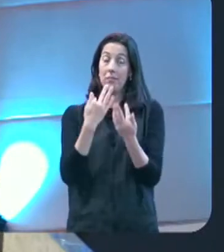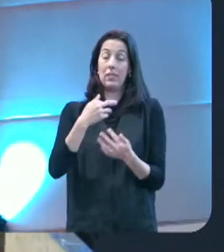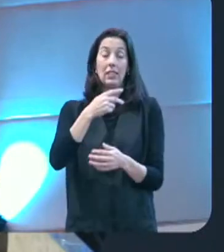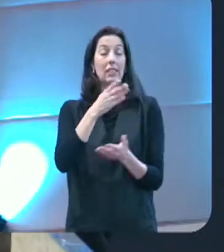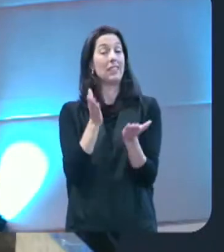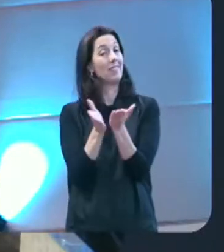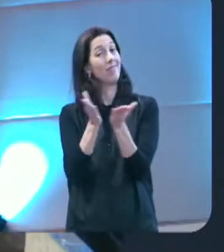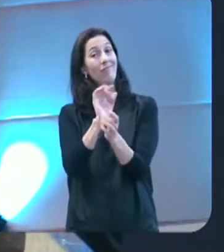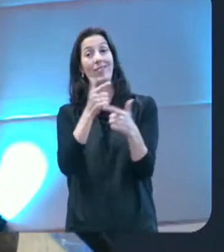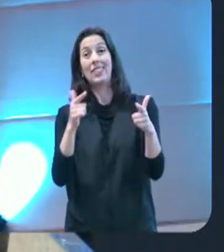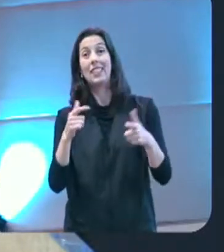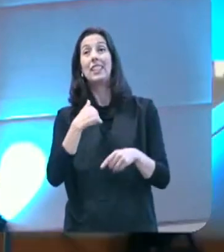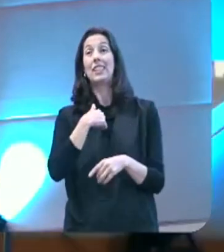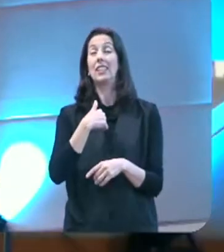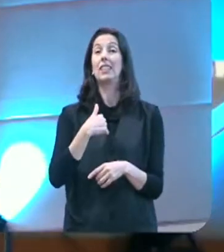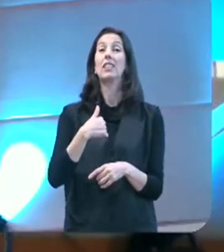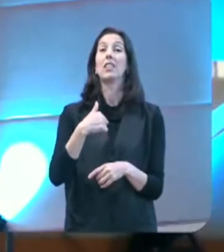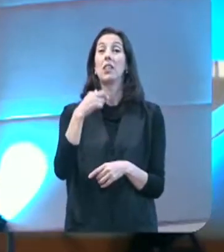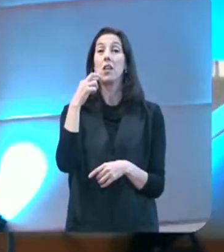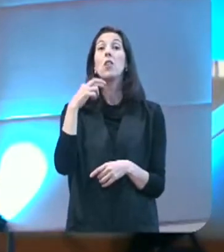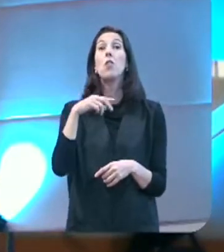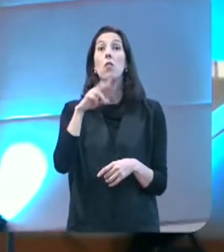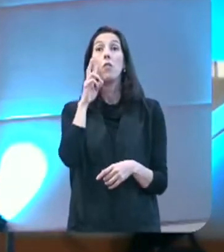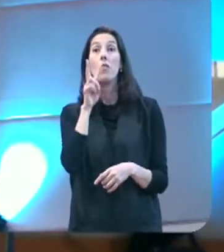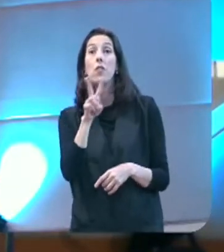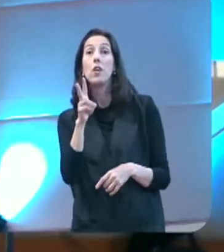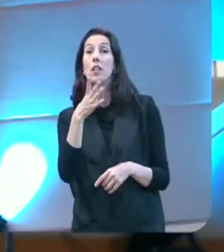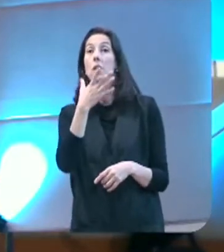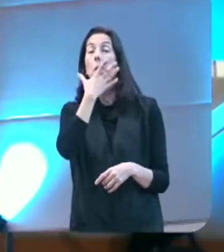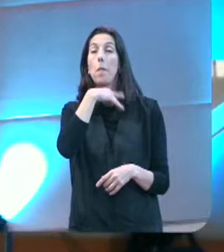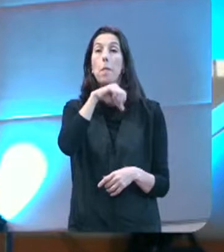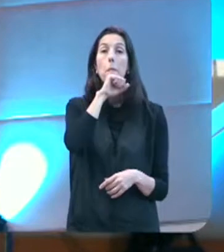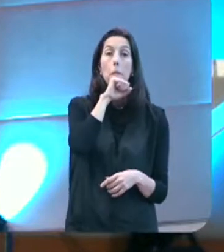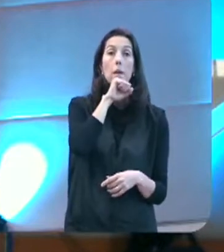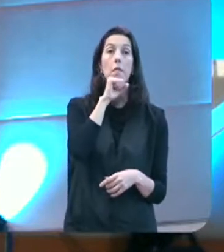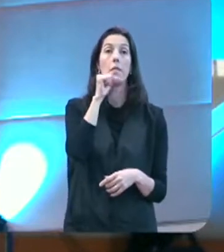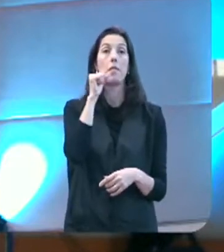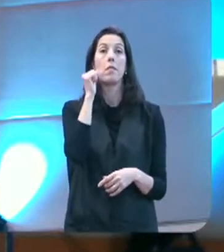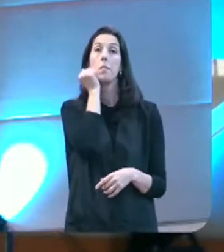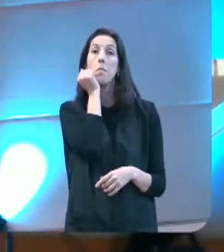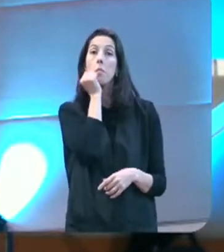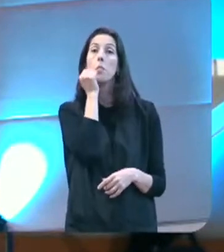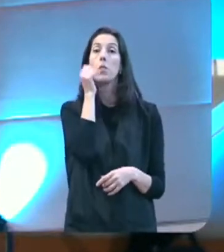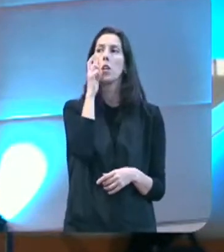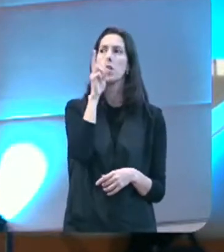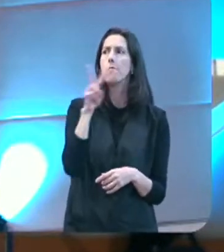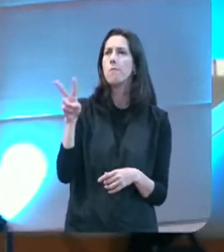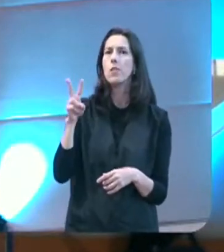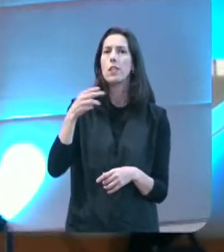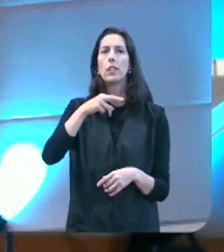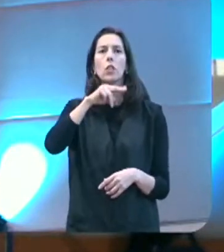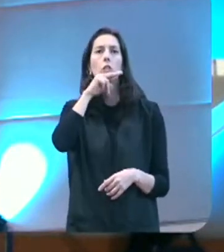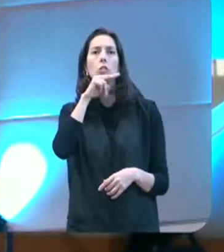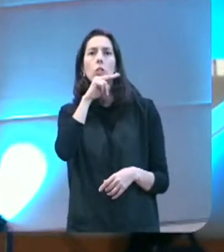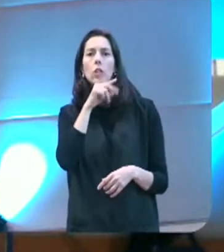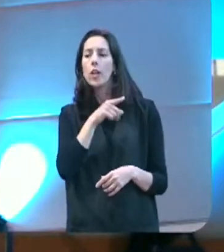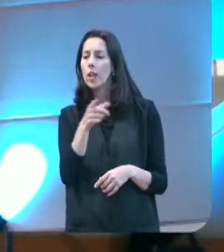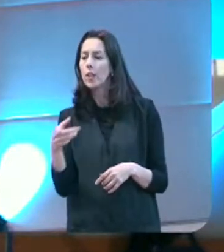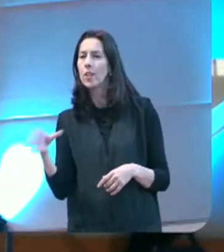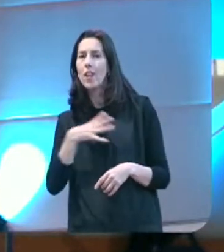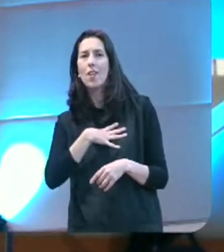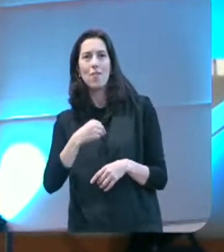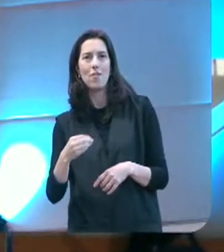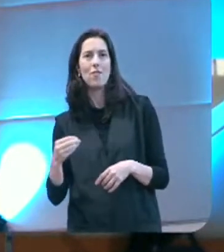lá a ver, o meu pai está lá a ver os seus netos a tocarem e a ouvir o Evangelho, a